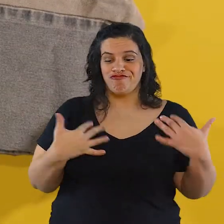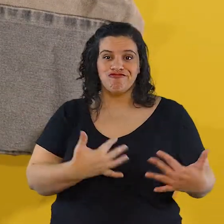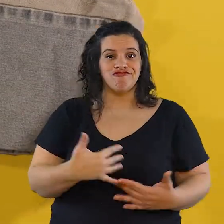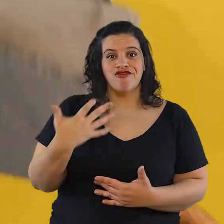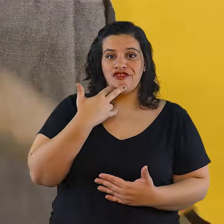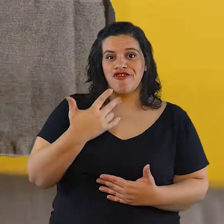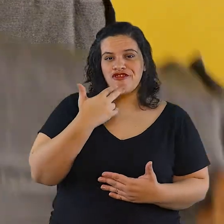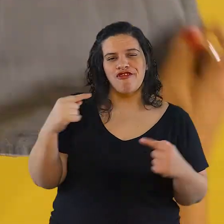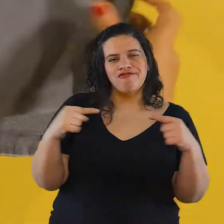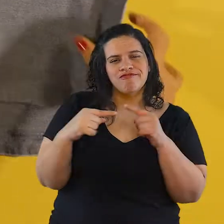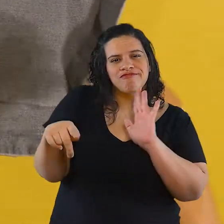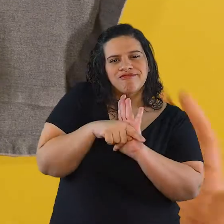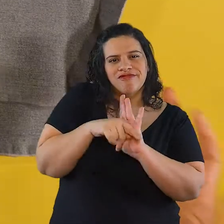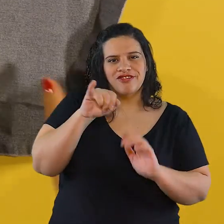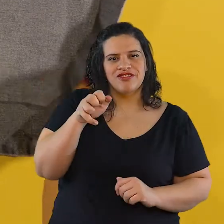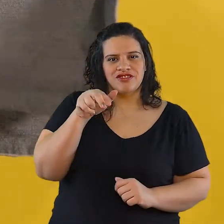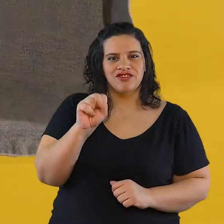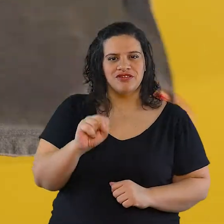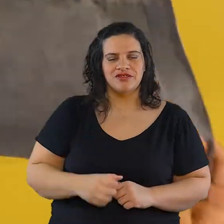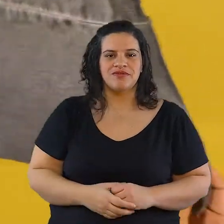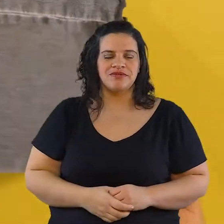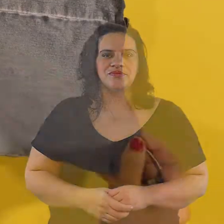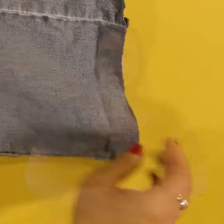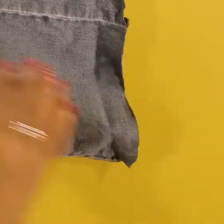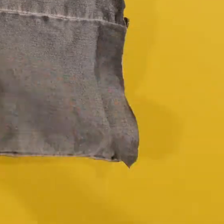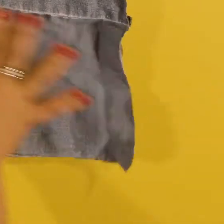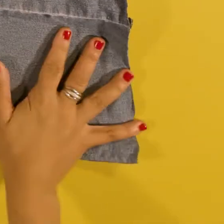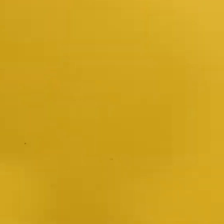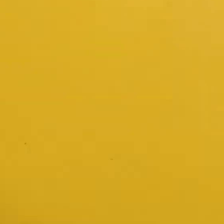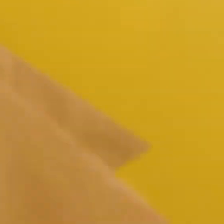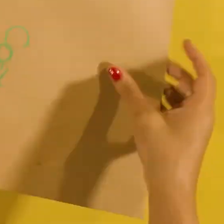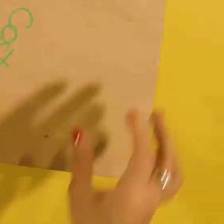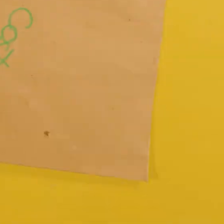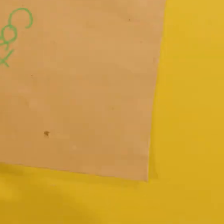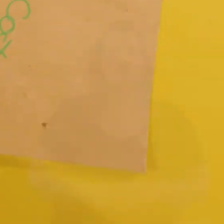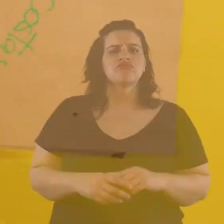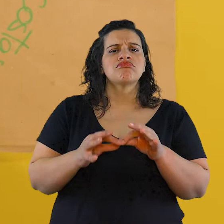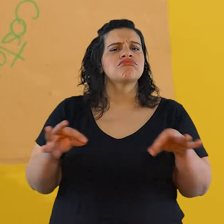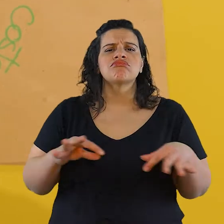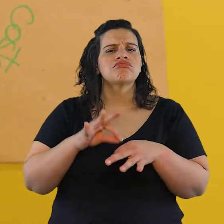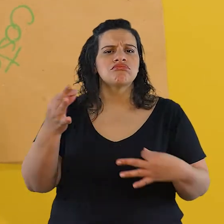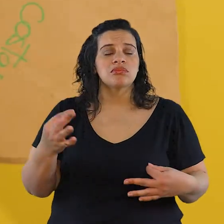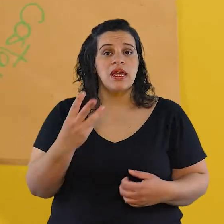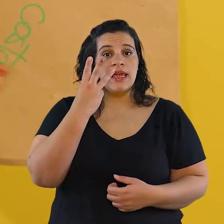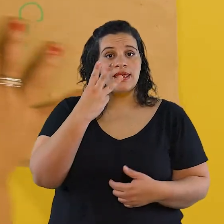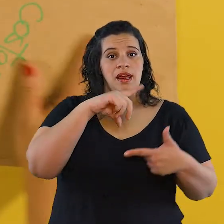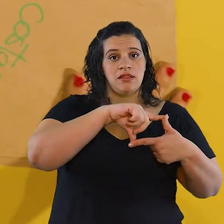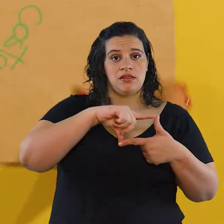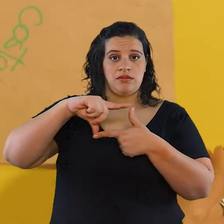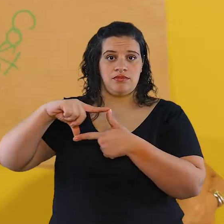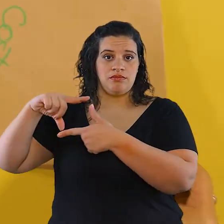mais legal, porque dá um efeito mesmo da questão do jeans, tá? Bom, as